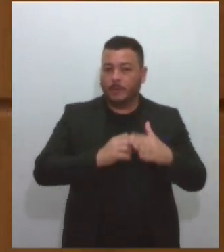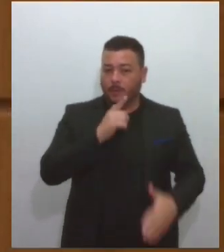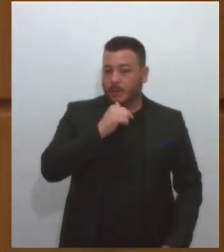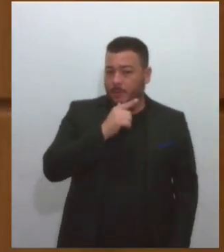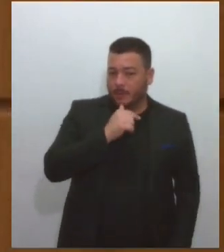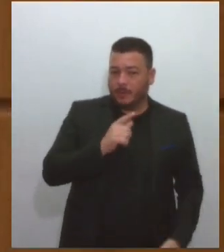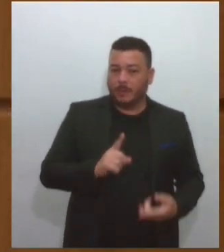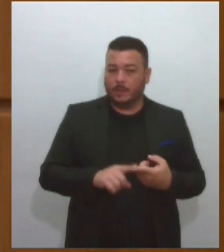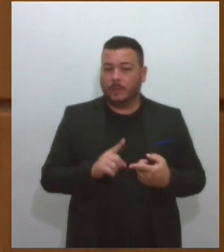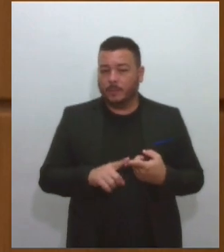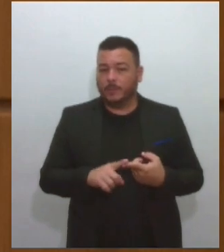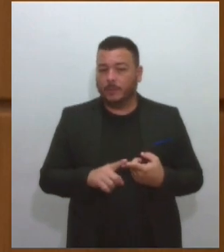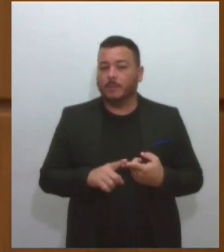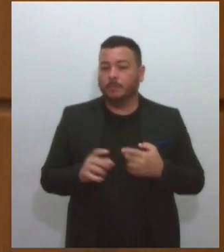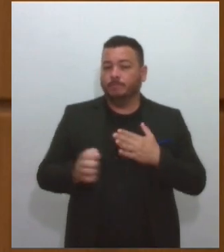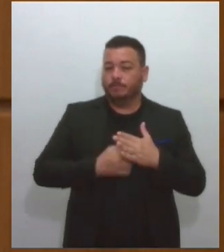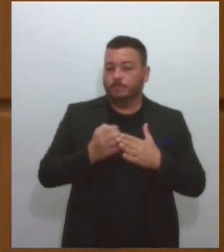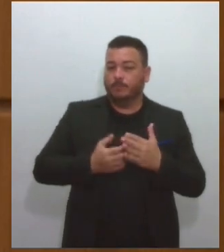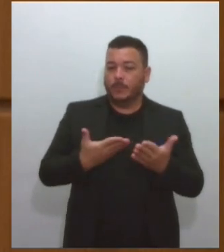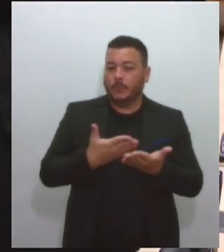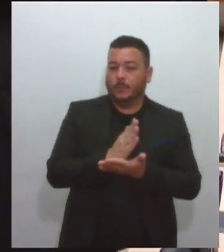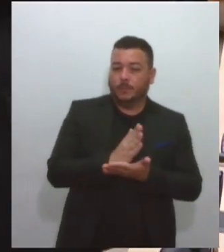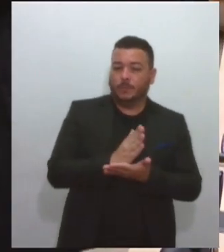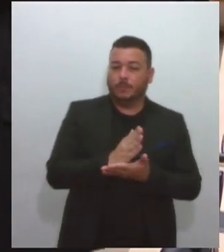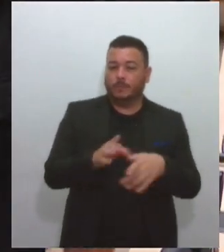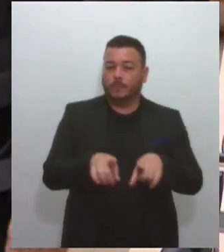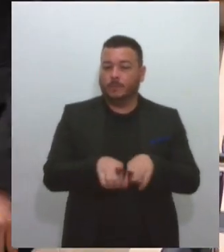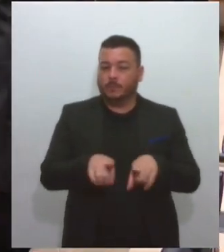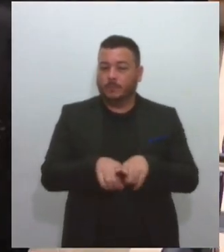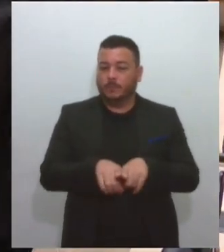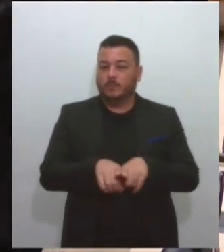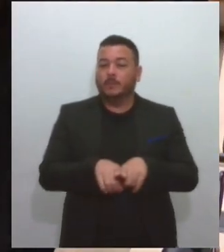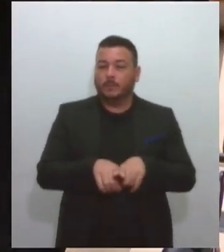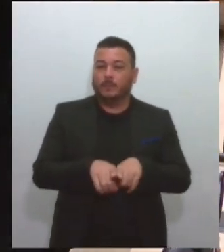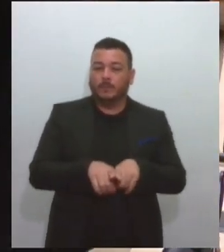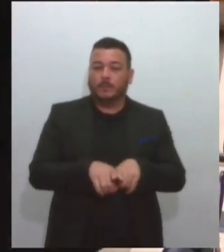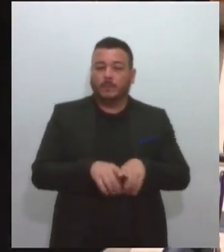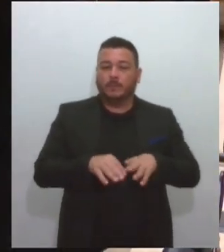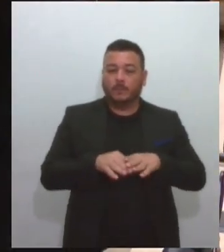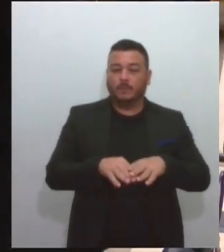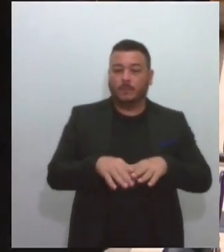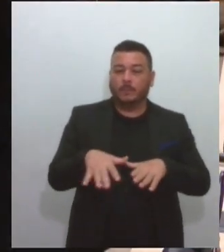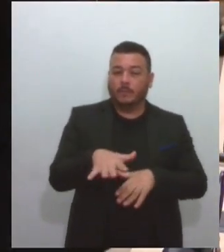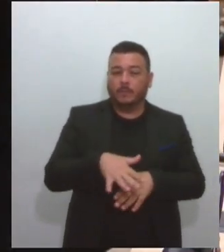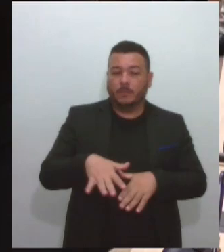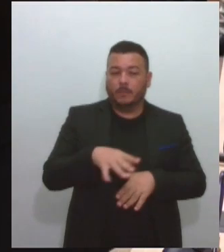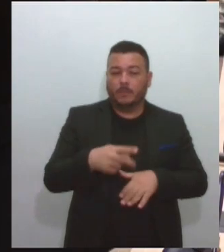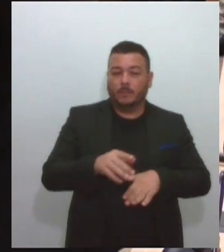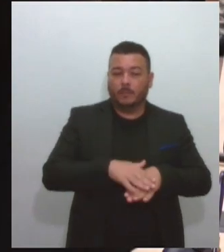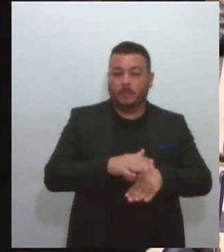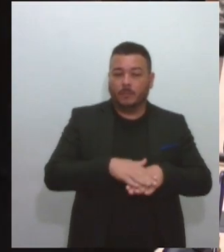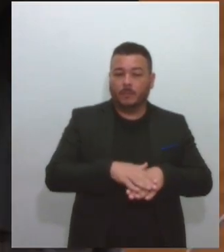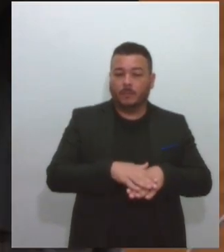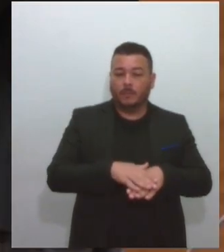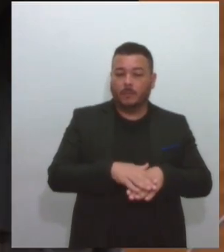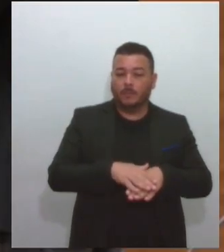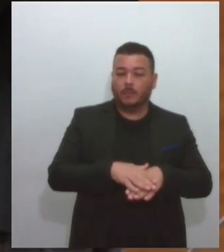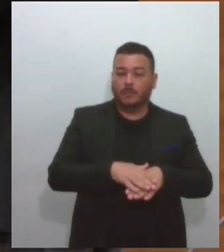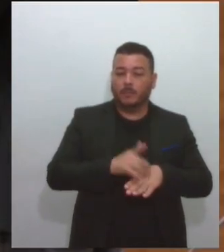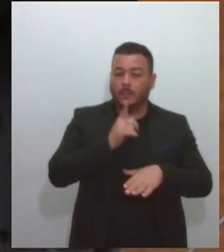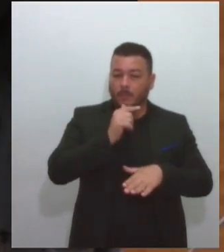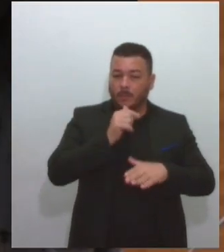empresa vencedora do recente leilão de concessão para a prestação regionalizada dos serviços de abastecimento